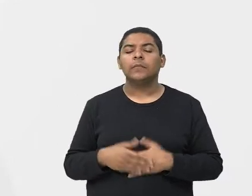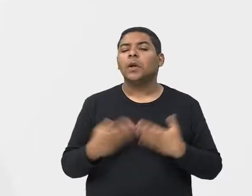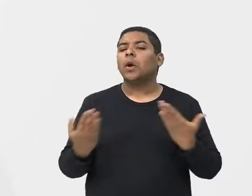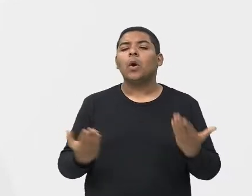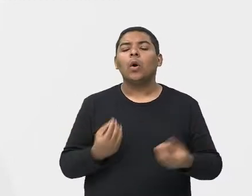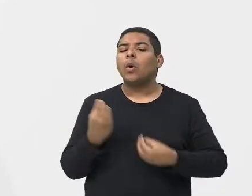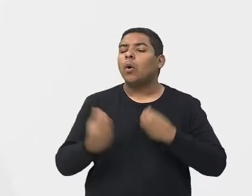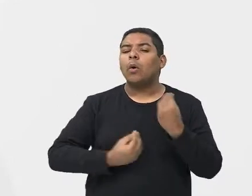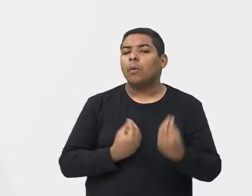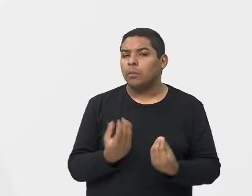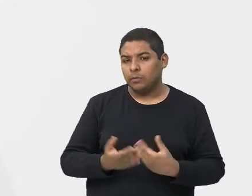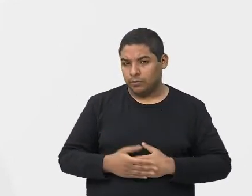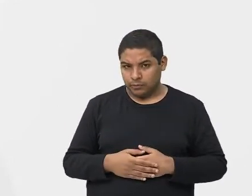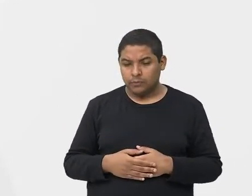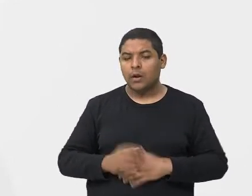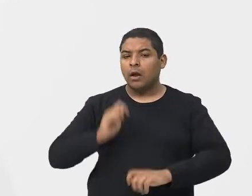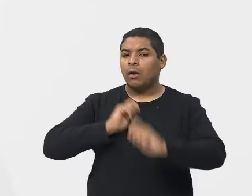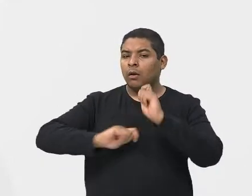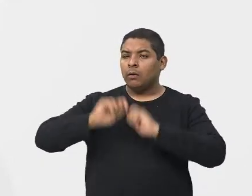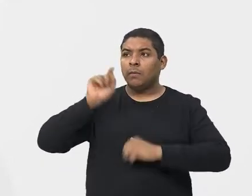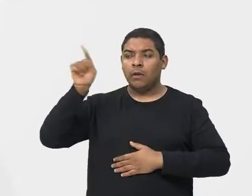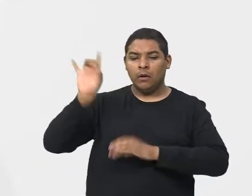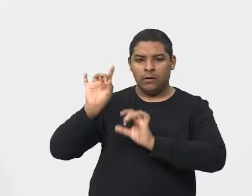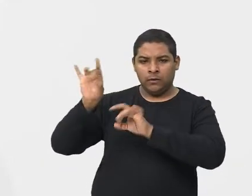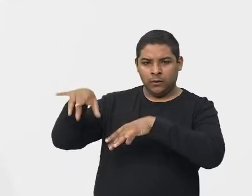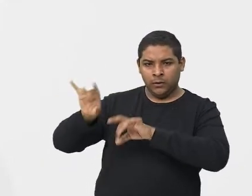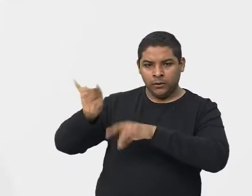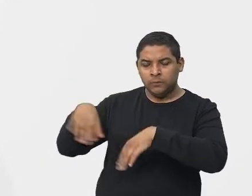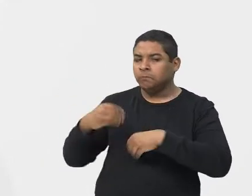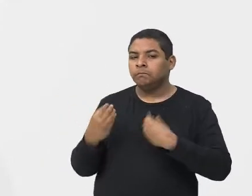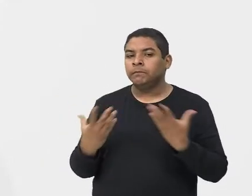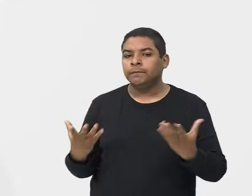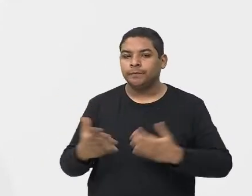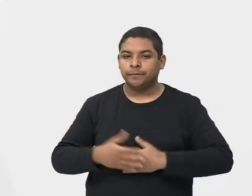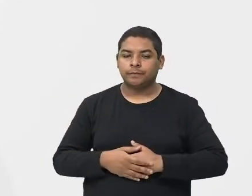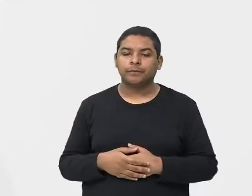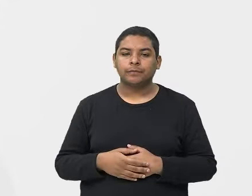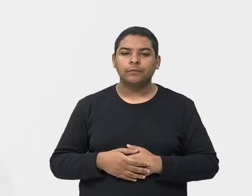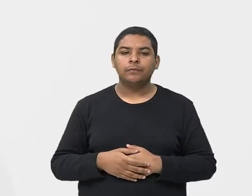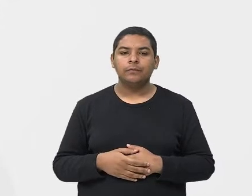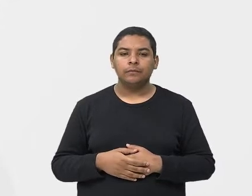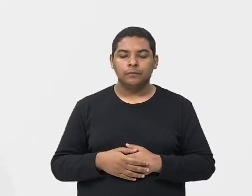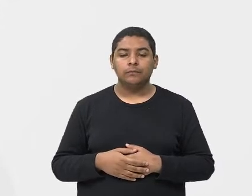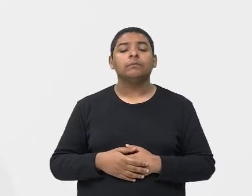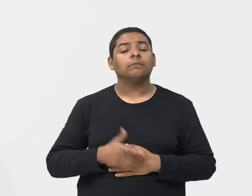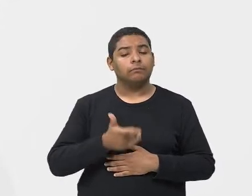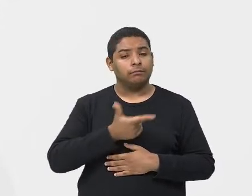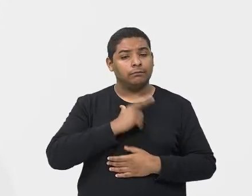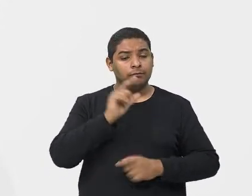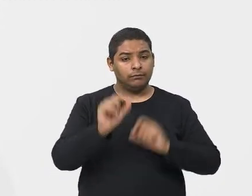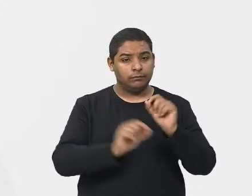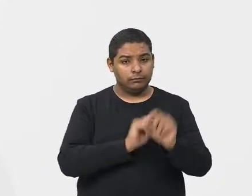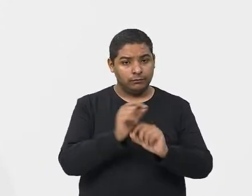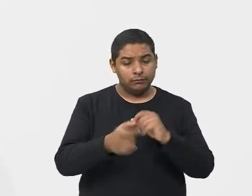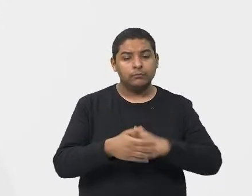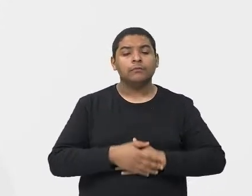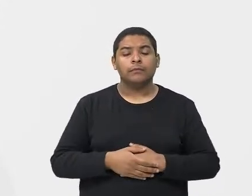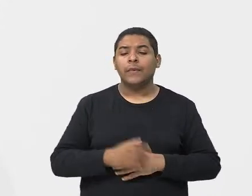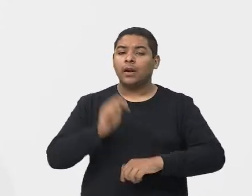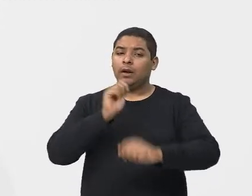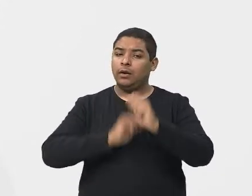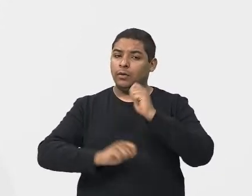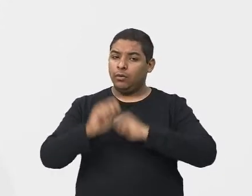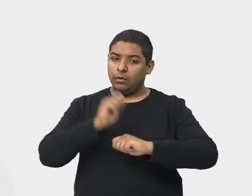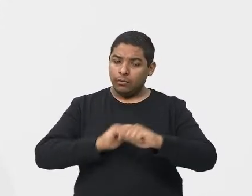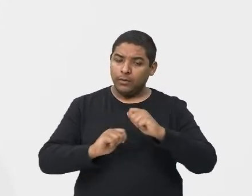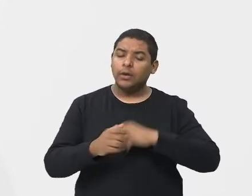observa o desenvolvimento econômico lá na Austrália? Na Austrália, gente, a gente vai verificar que a parte econômica ligada